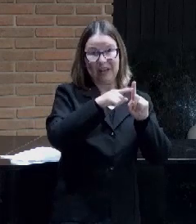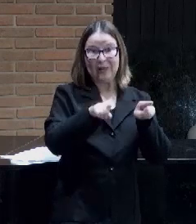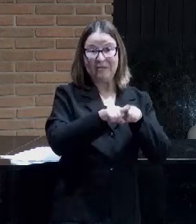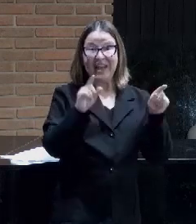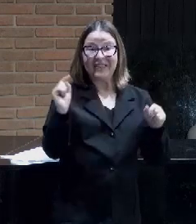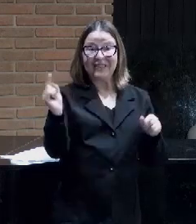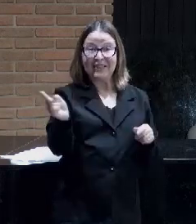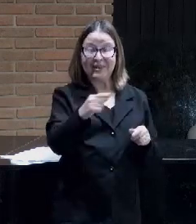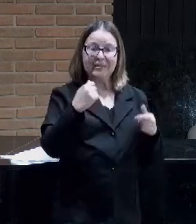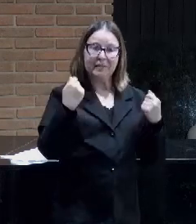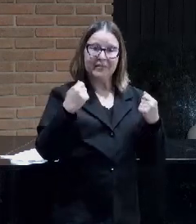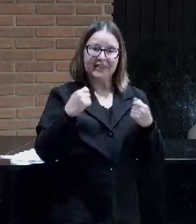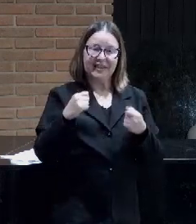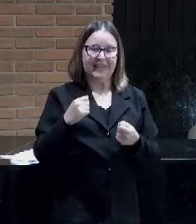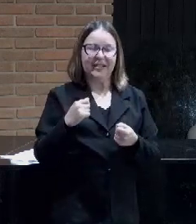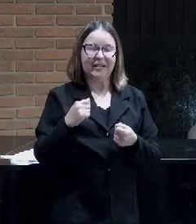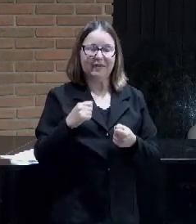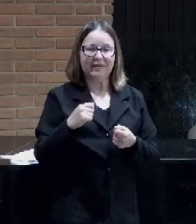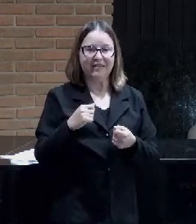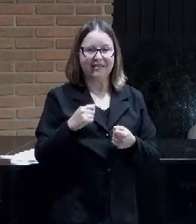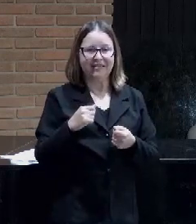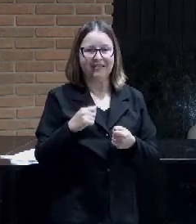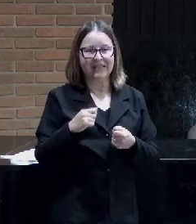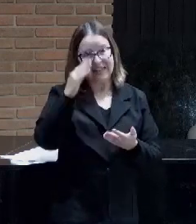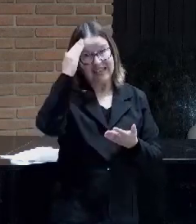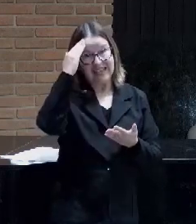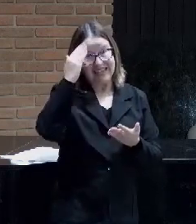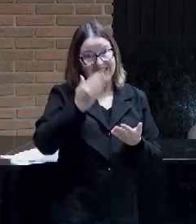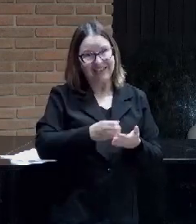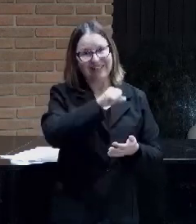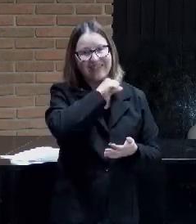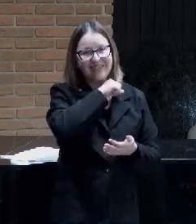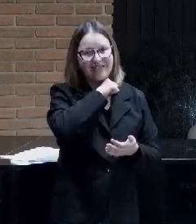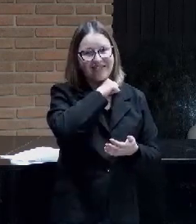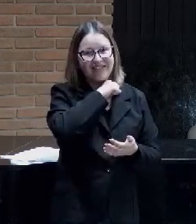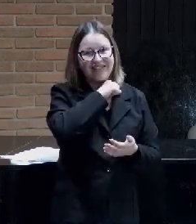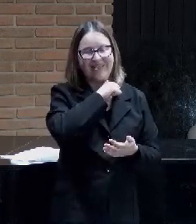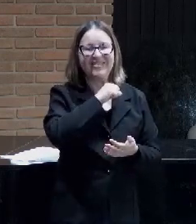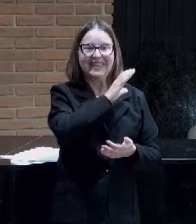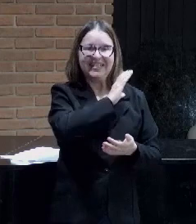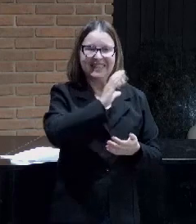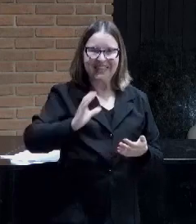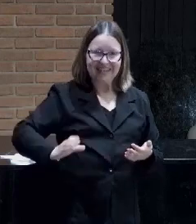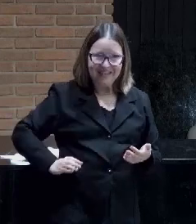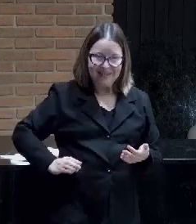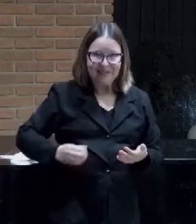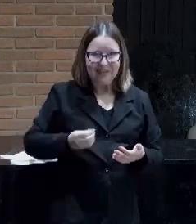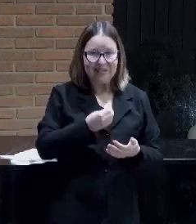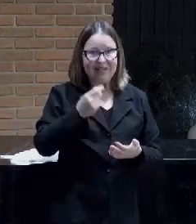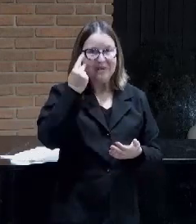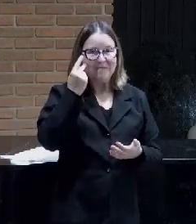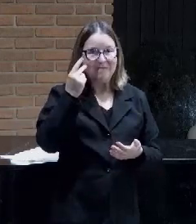quê? Reconhecer o sacrifício de Cristo e viver para o Senhor. Eu estava essa semana